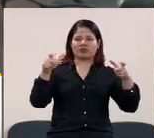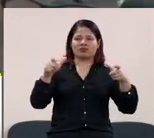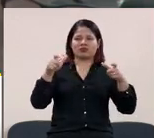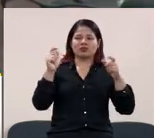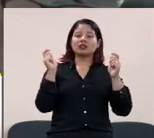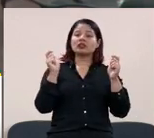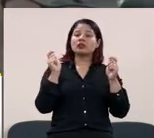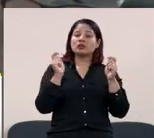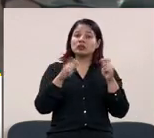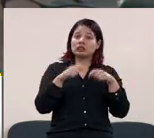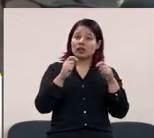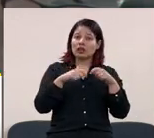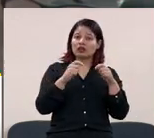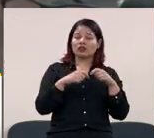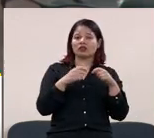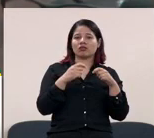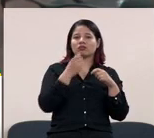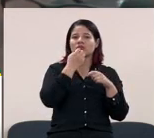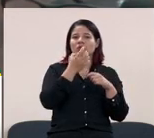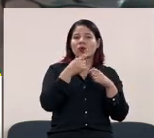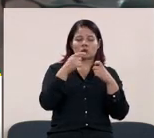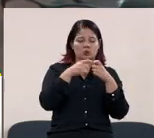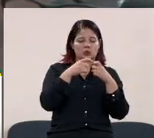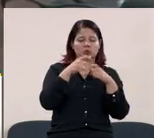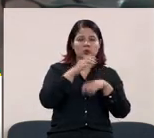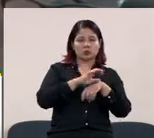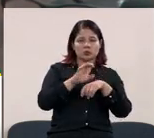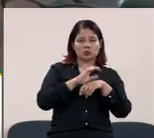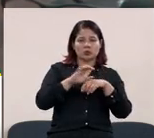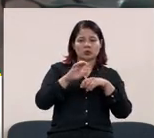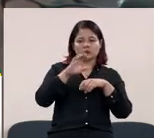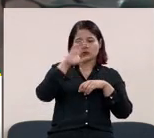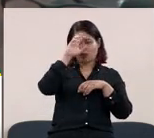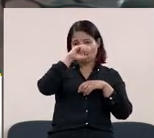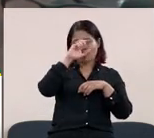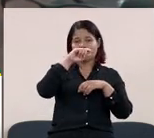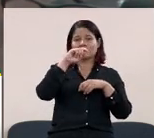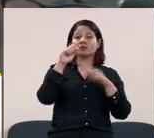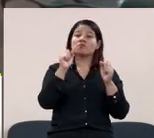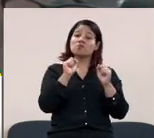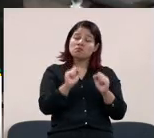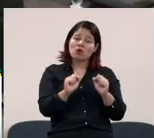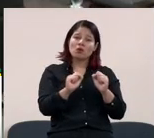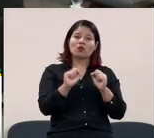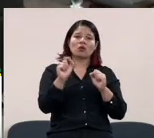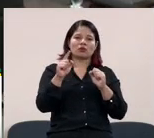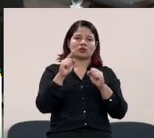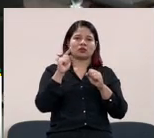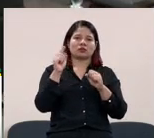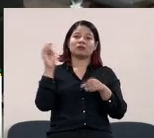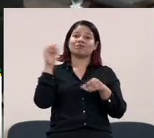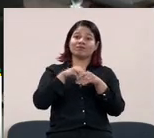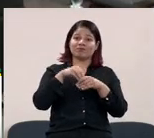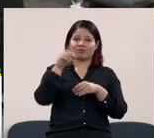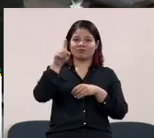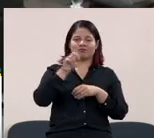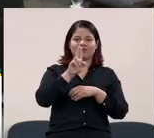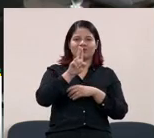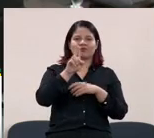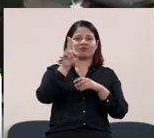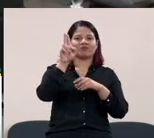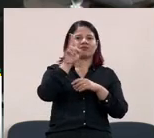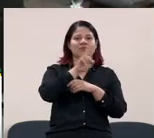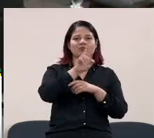de implantar o curso de medicina na estadual? É a pergunta. Teremos possibilidade. Dependemos de alguns fatores. A construção